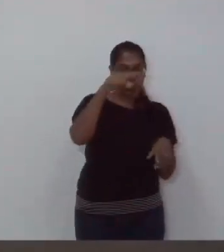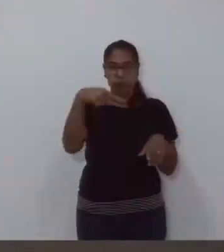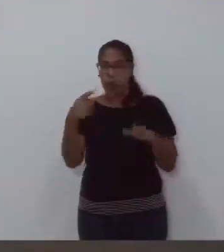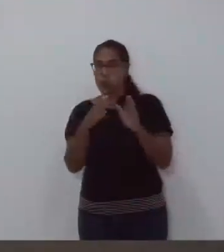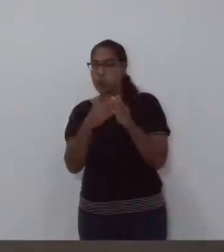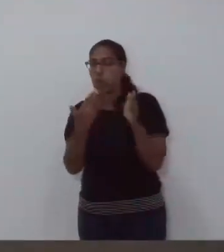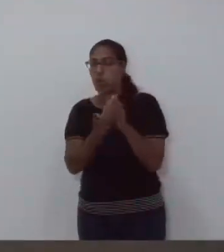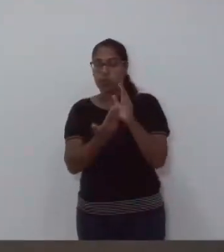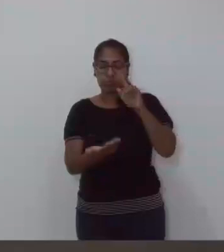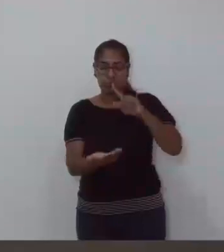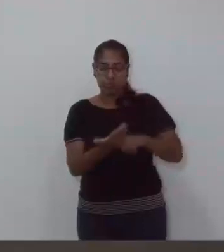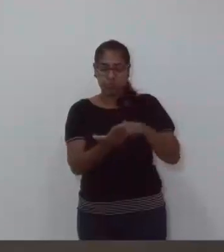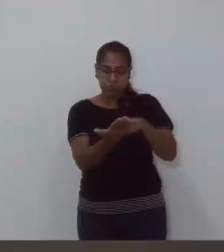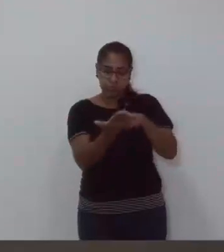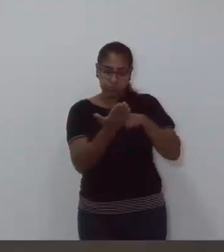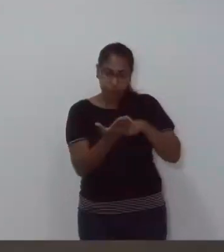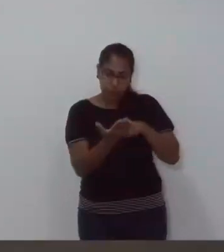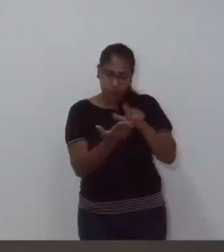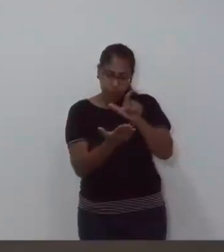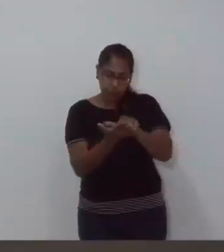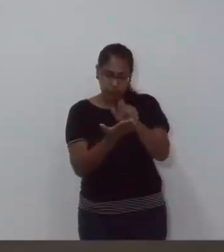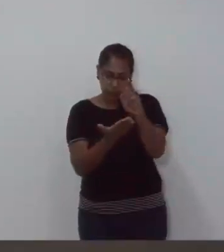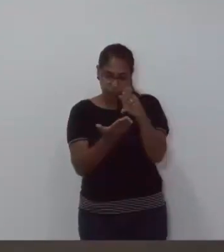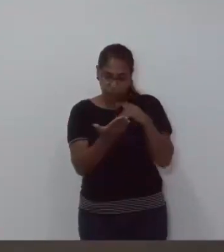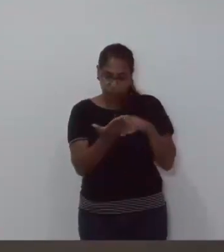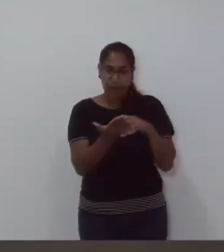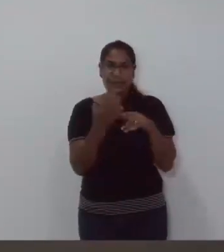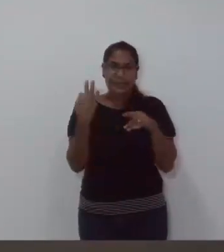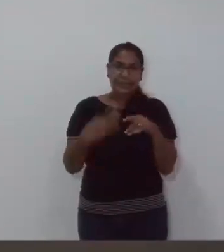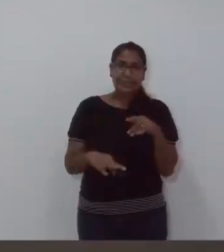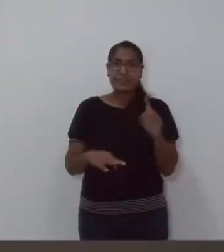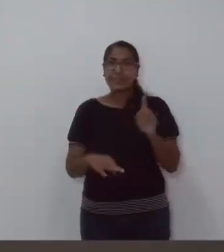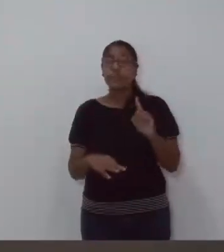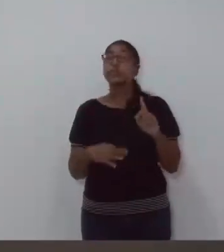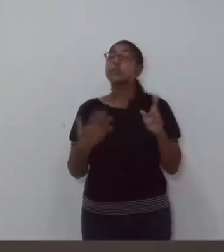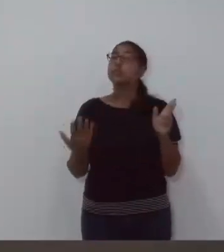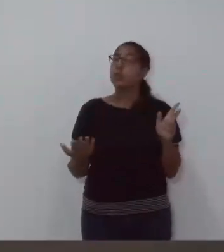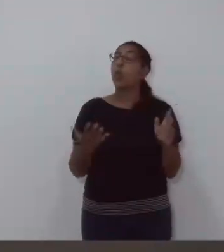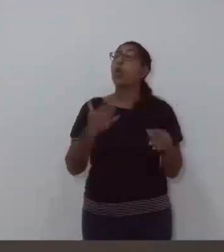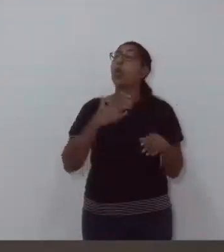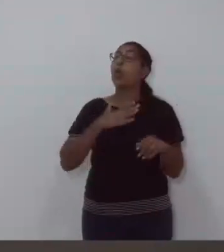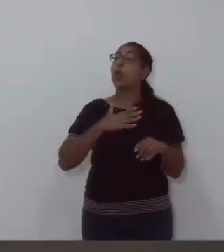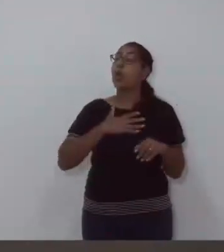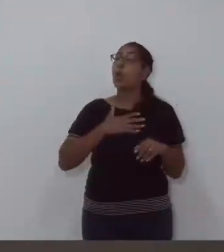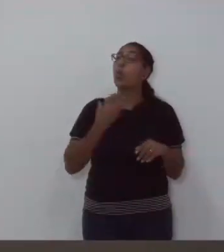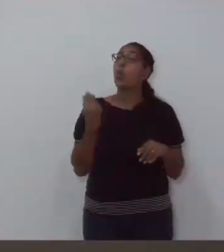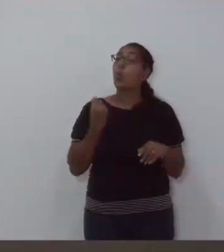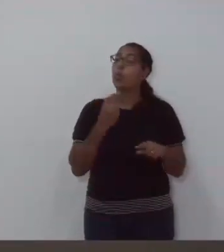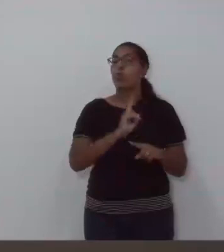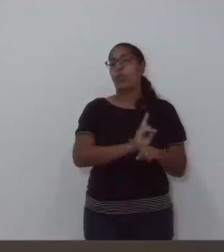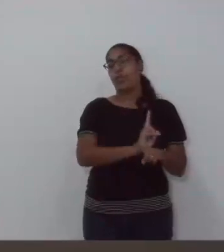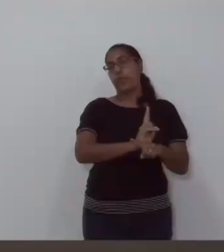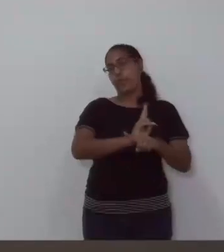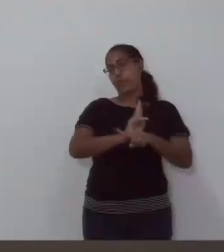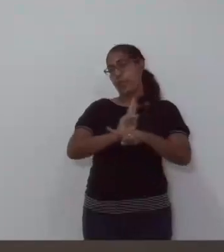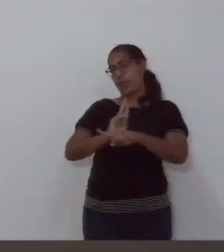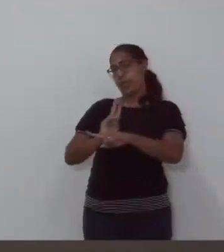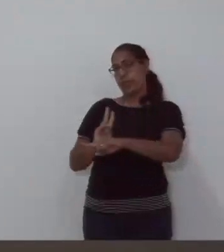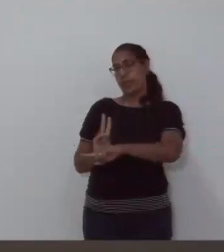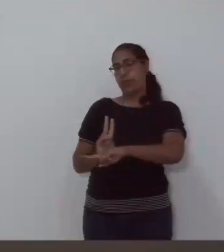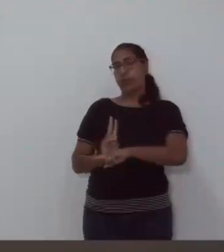aconteceu. Então, novamente, eu venho fazendo o meu papel de fiscalização. Eu